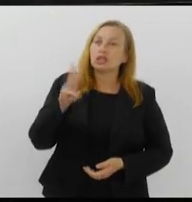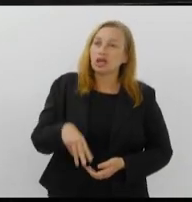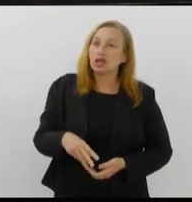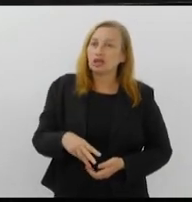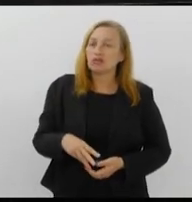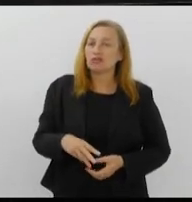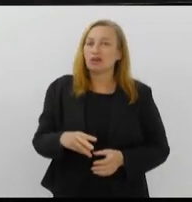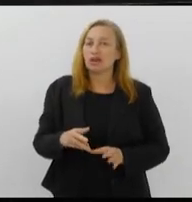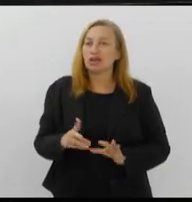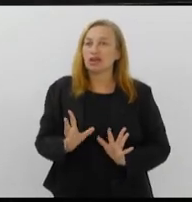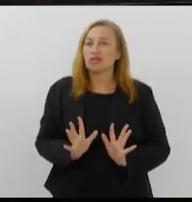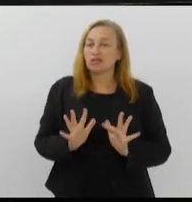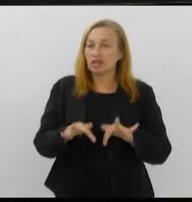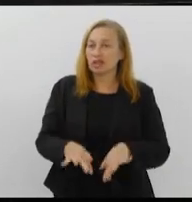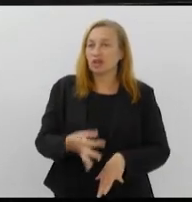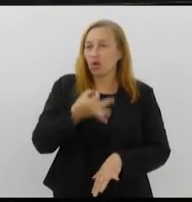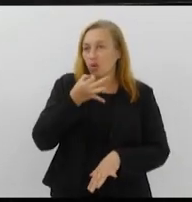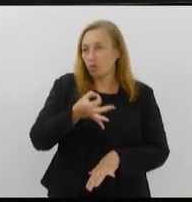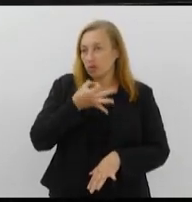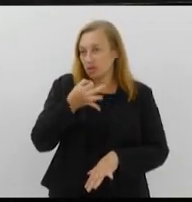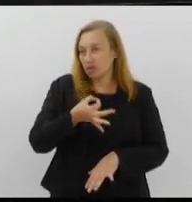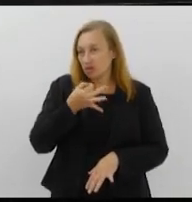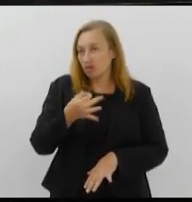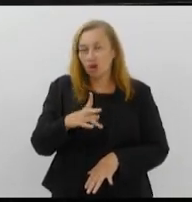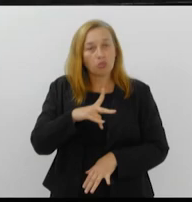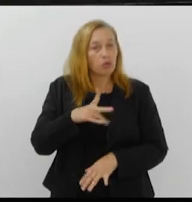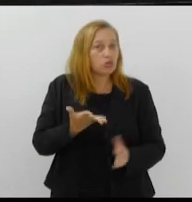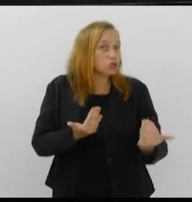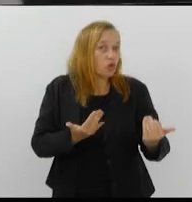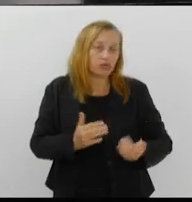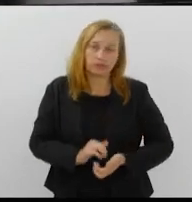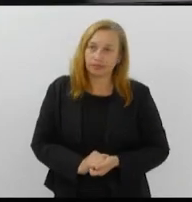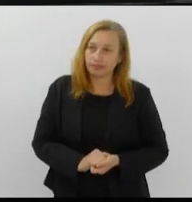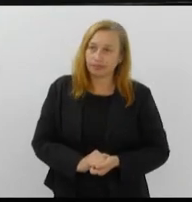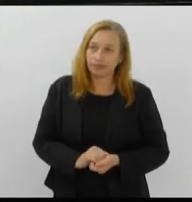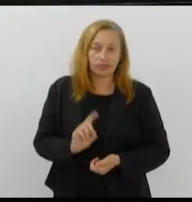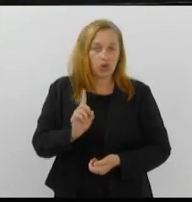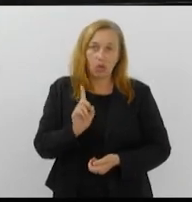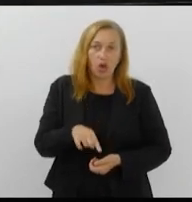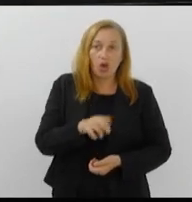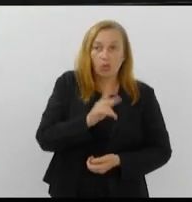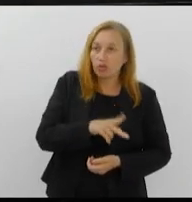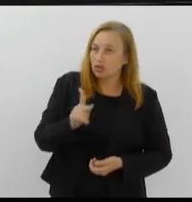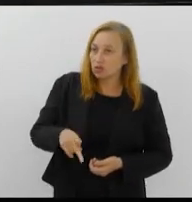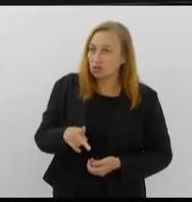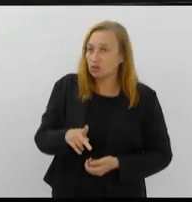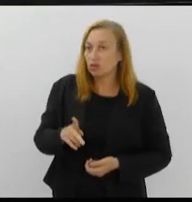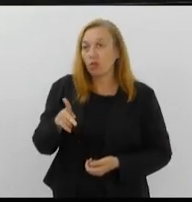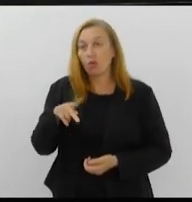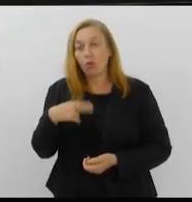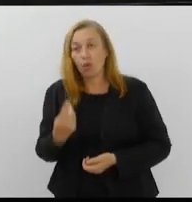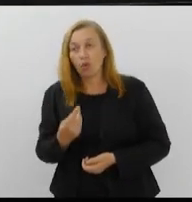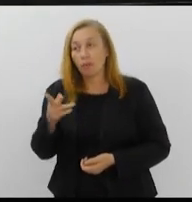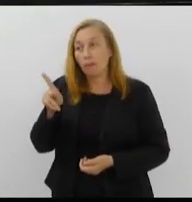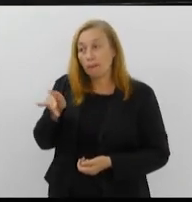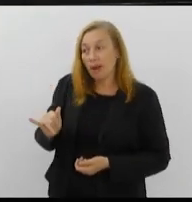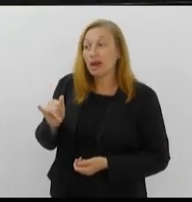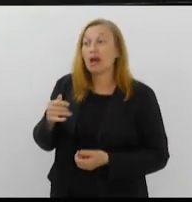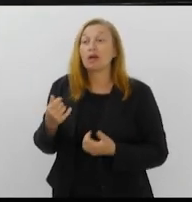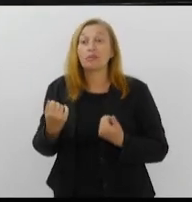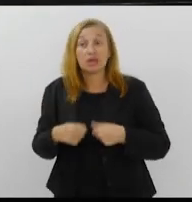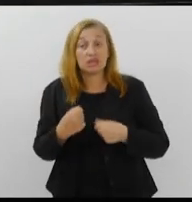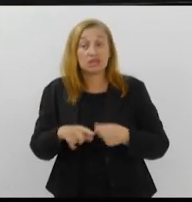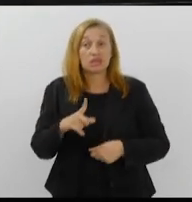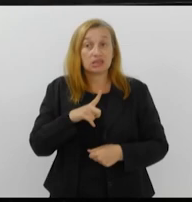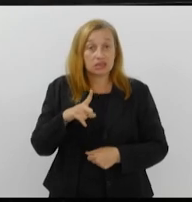opinião final sobre cada ponto é o próprio jovem, não é o professor, não é o pai. Agora ele tem que ter